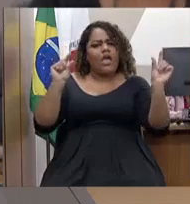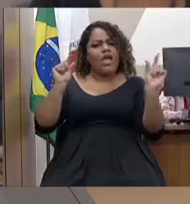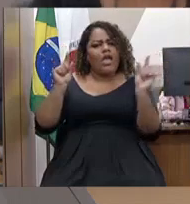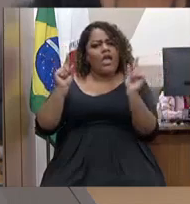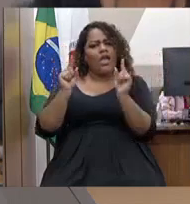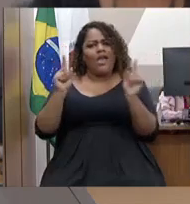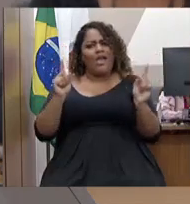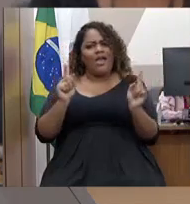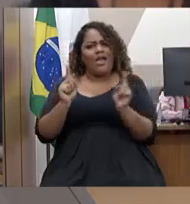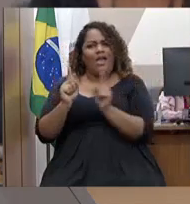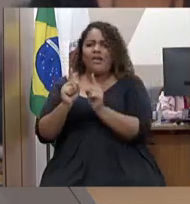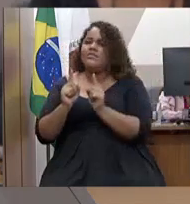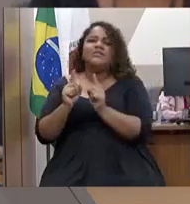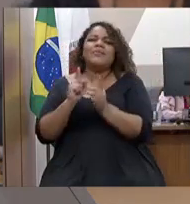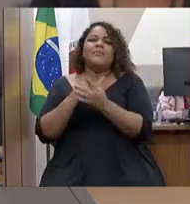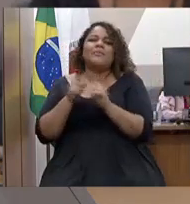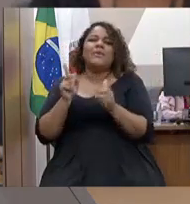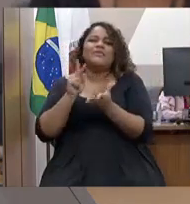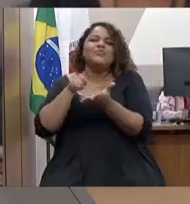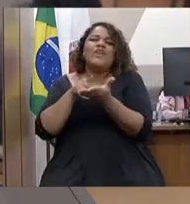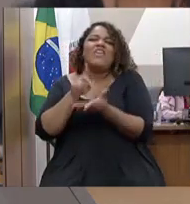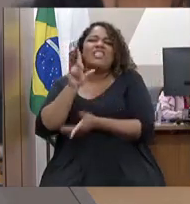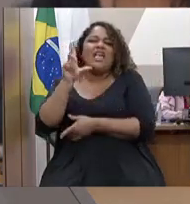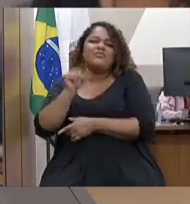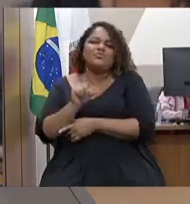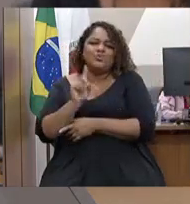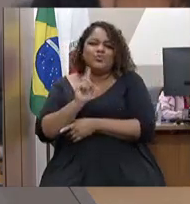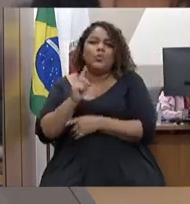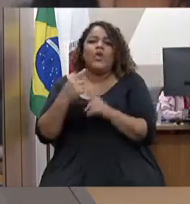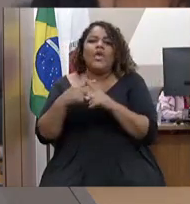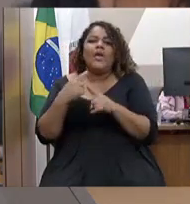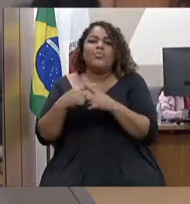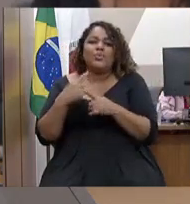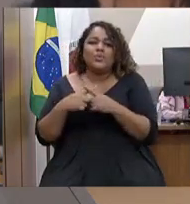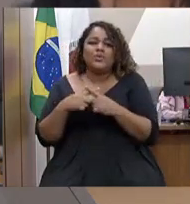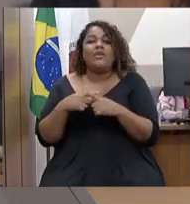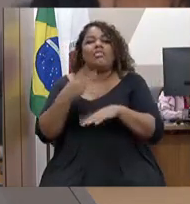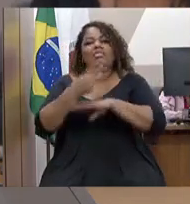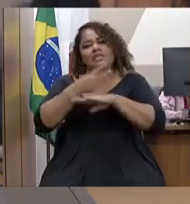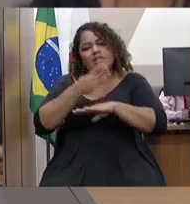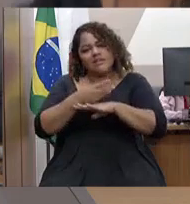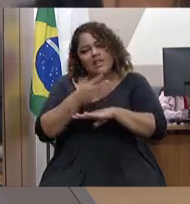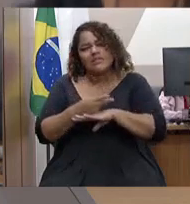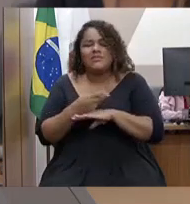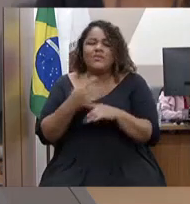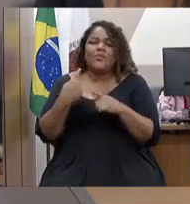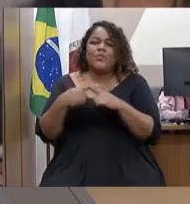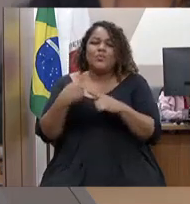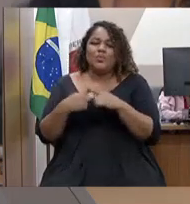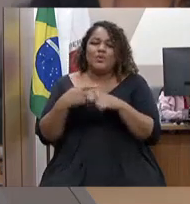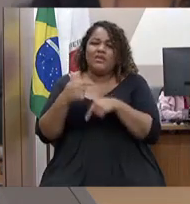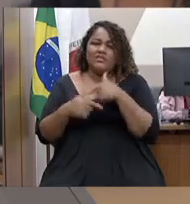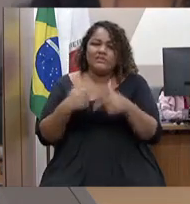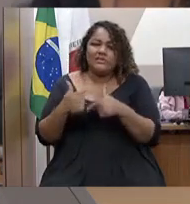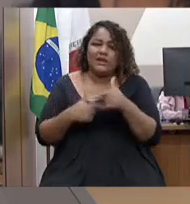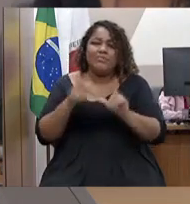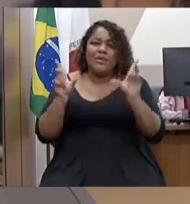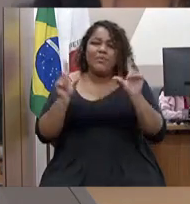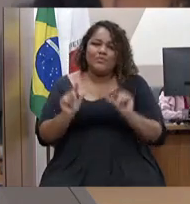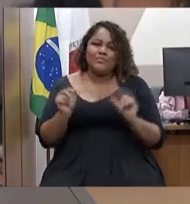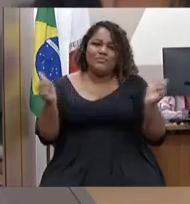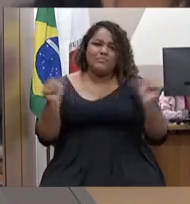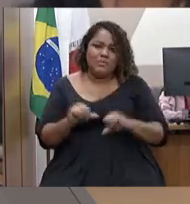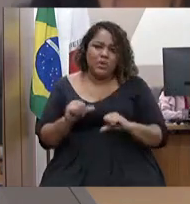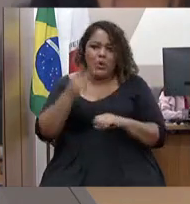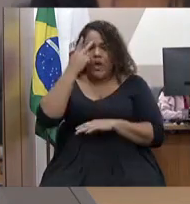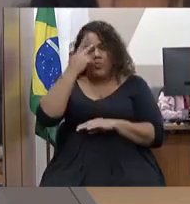precarização pela terceirização né então quando você pega o número de mortes aí você vê que não tem muito jeito de esconder a morte